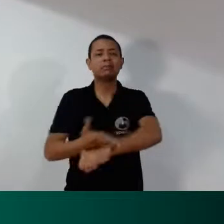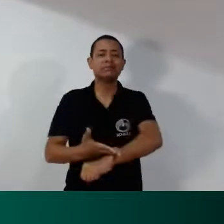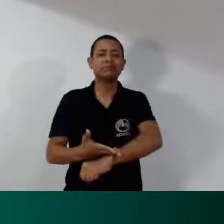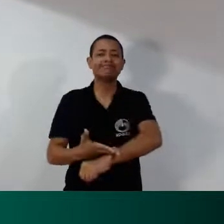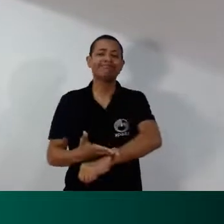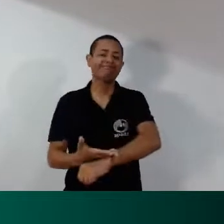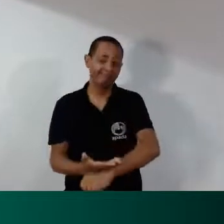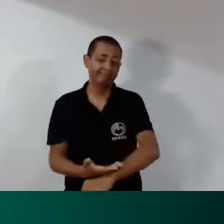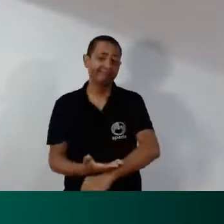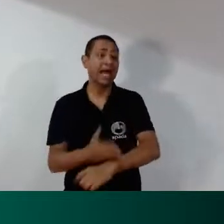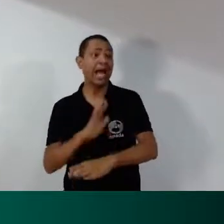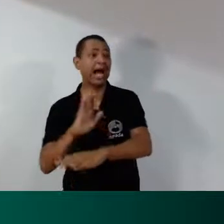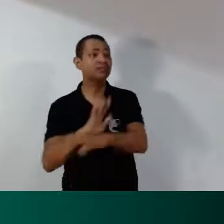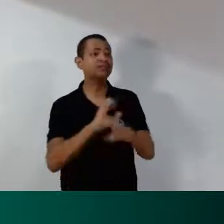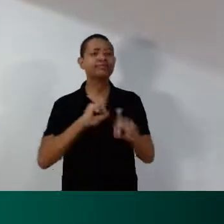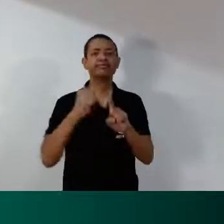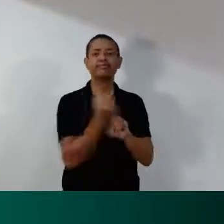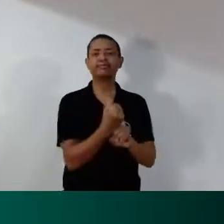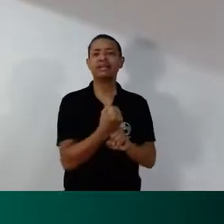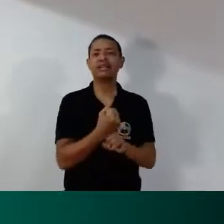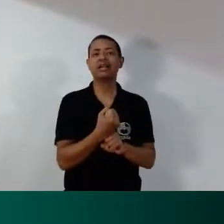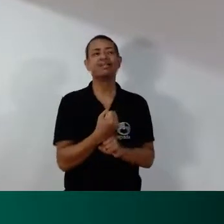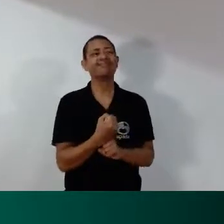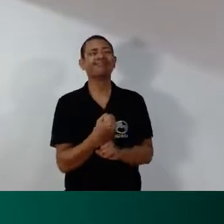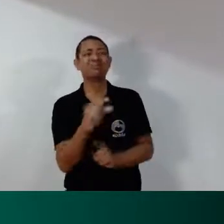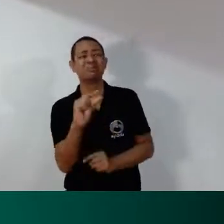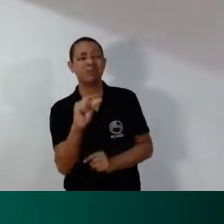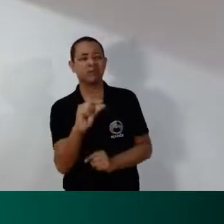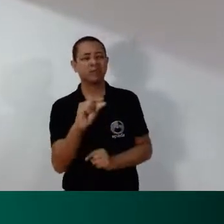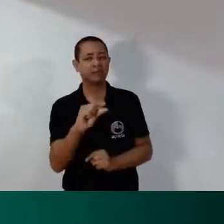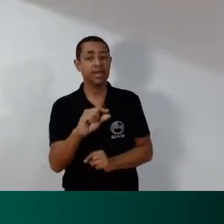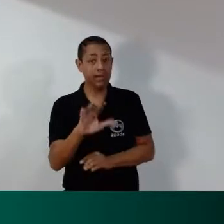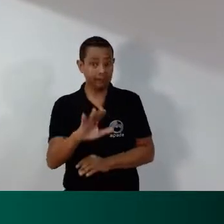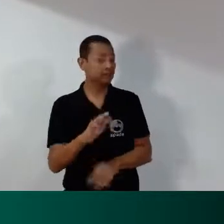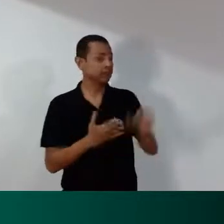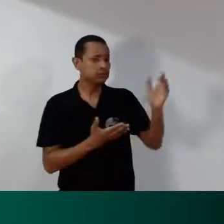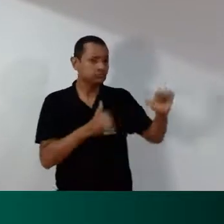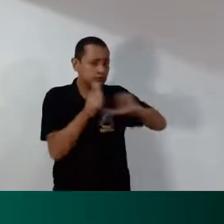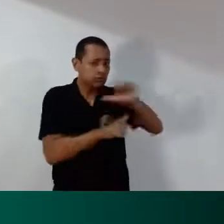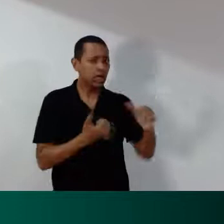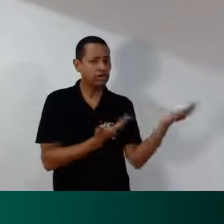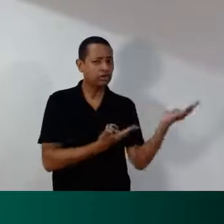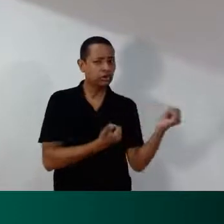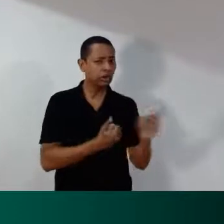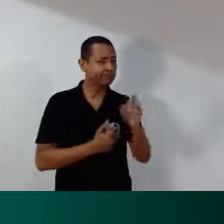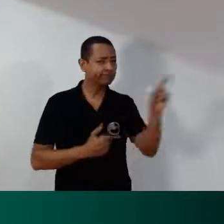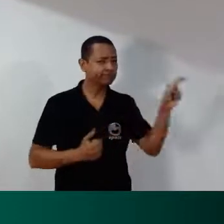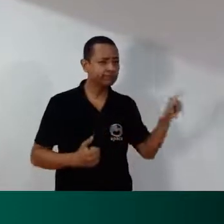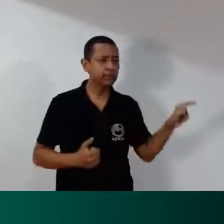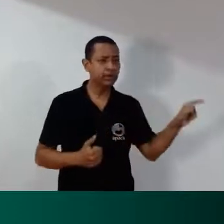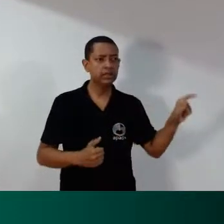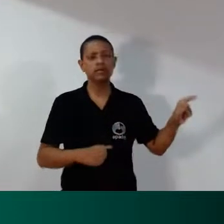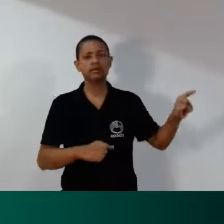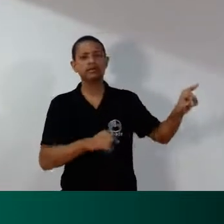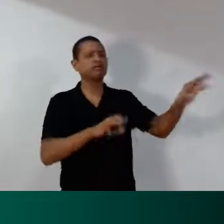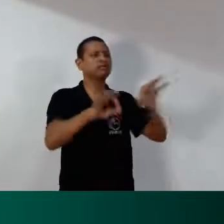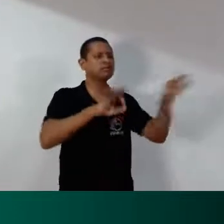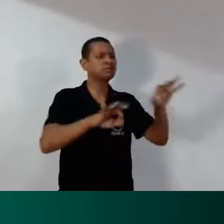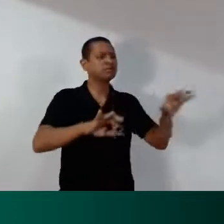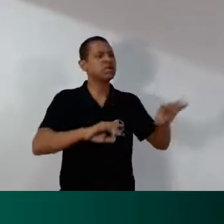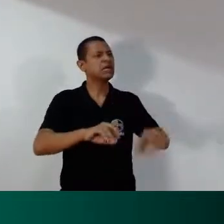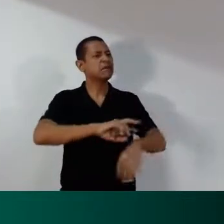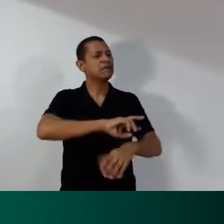é e a tecnologia que eu acho que jornal Praça as coisas que eles fizeram